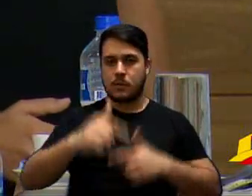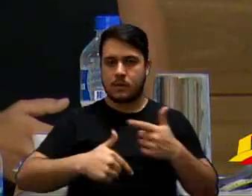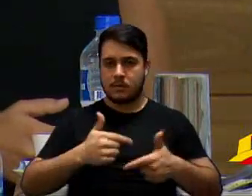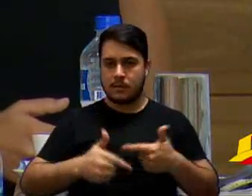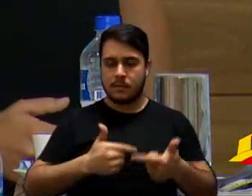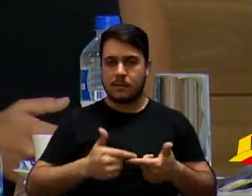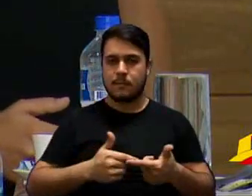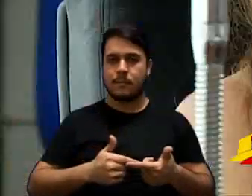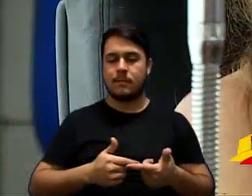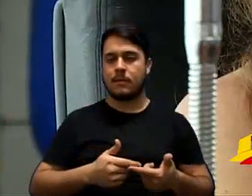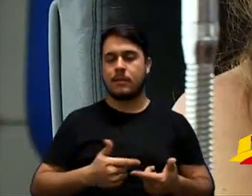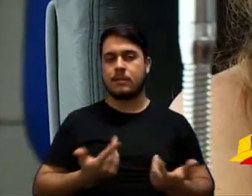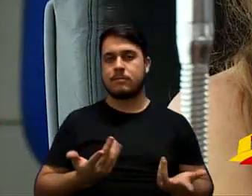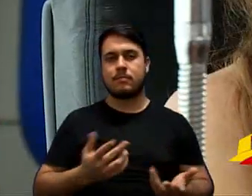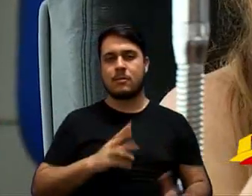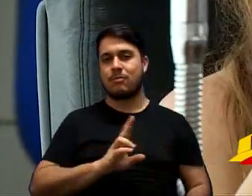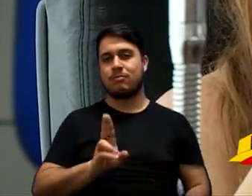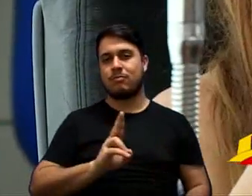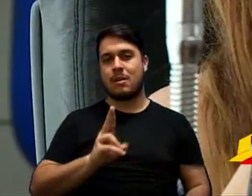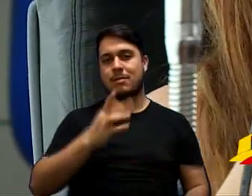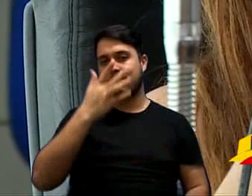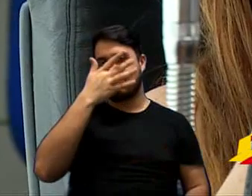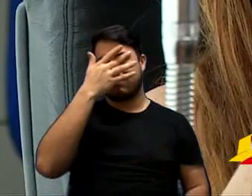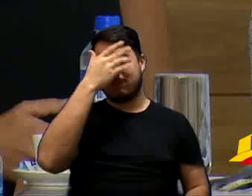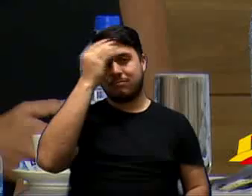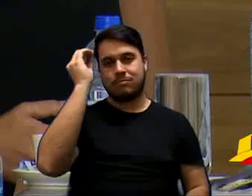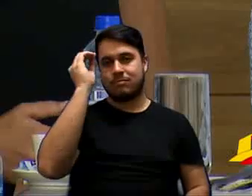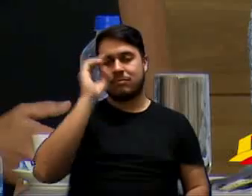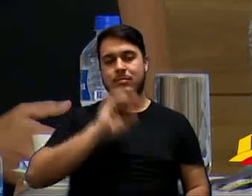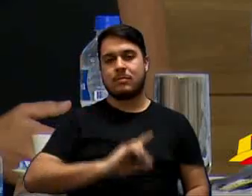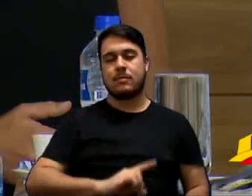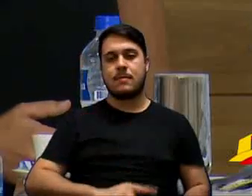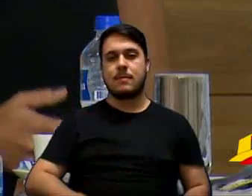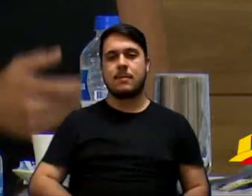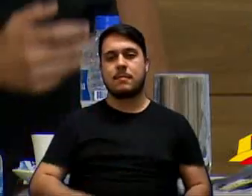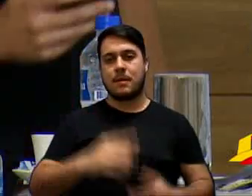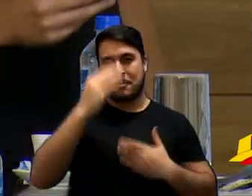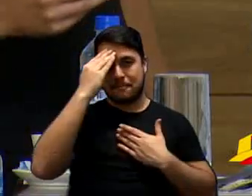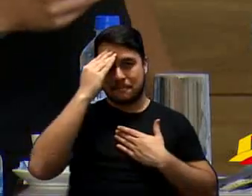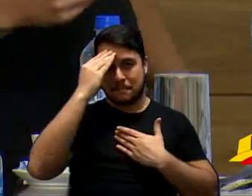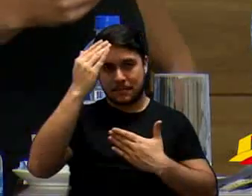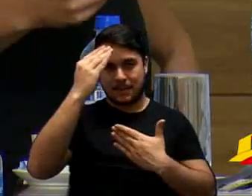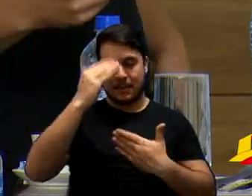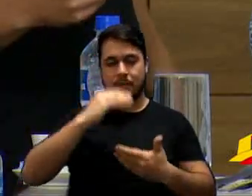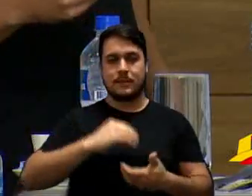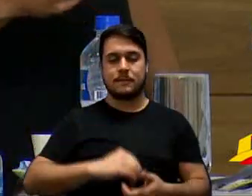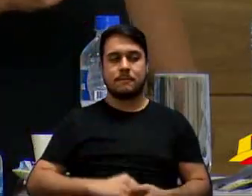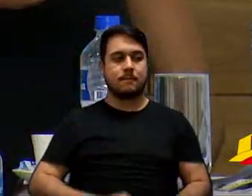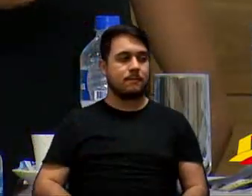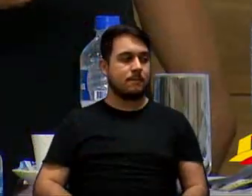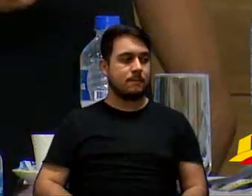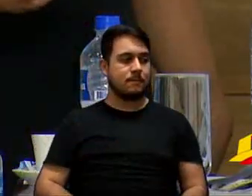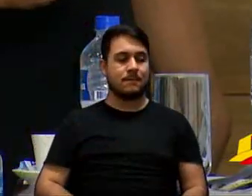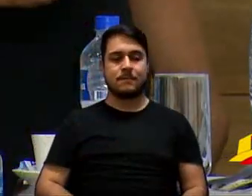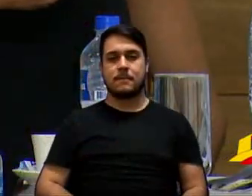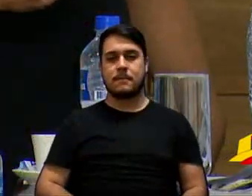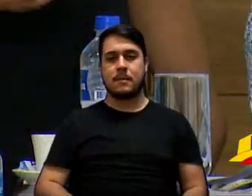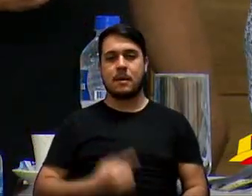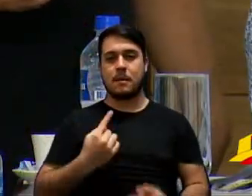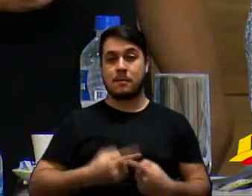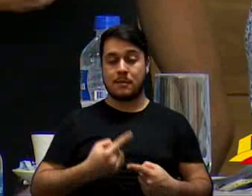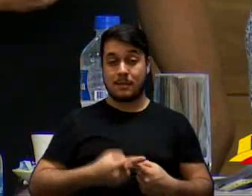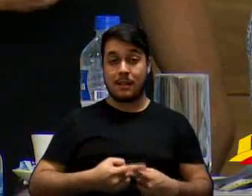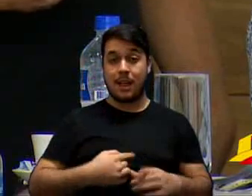sobrenome agora não lembro mas depois disso a cidade resgatar muitíssimo obrigado pela sua porque virou mexido essa